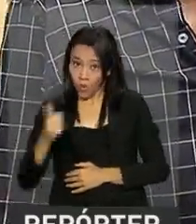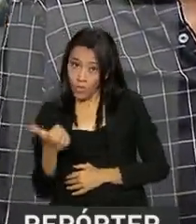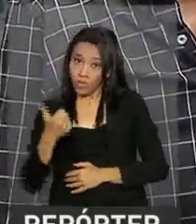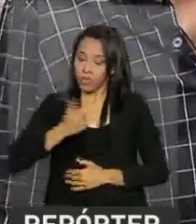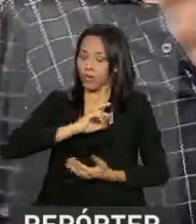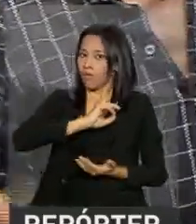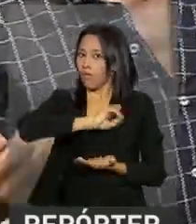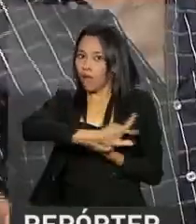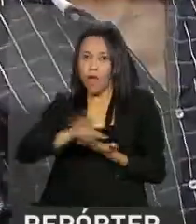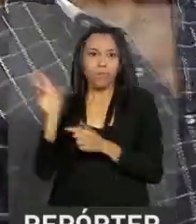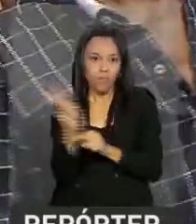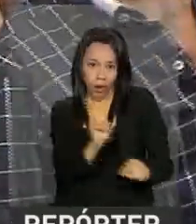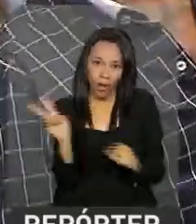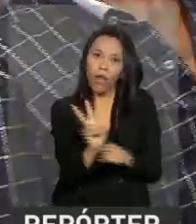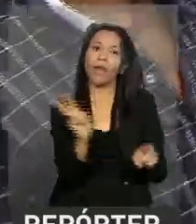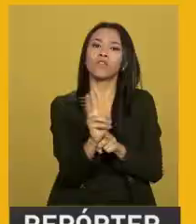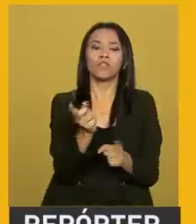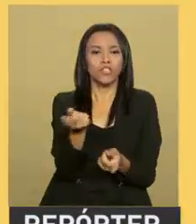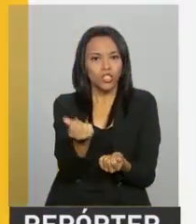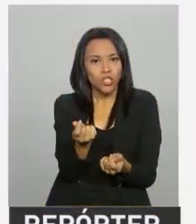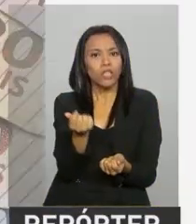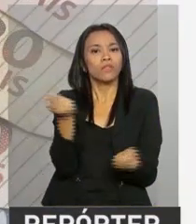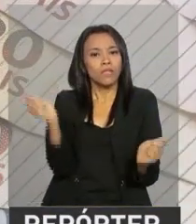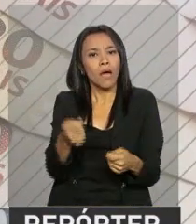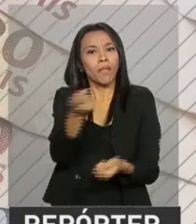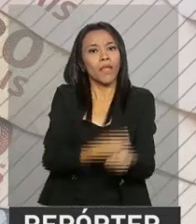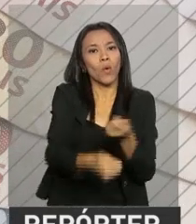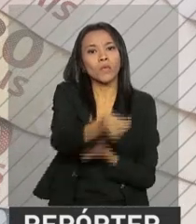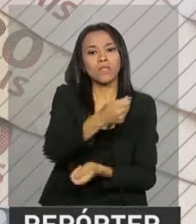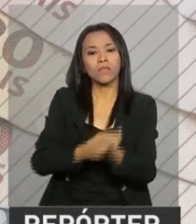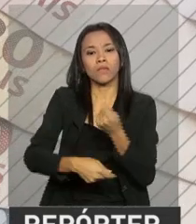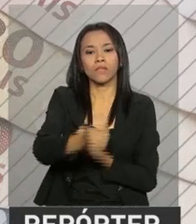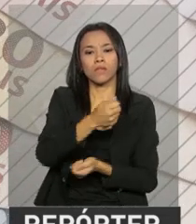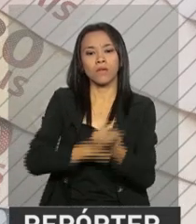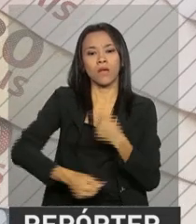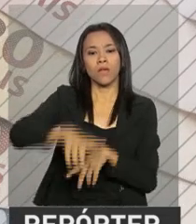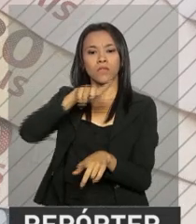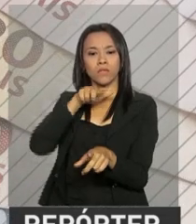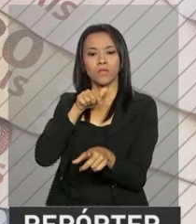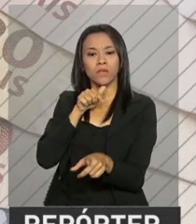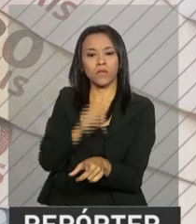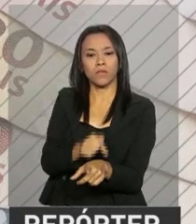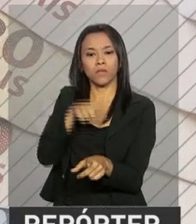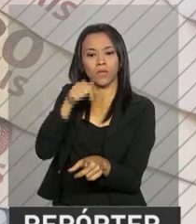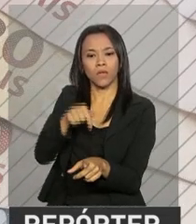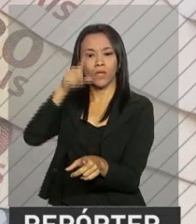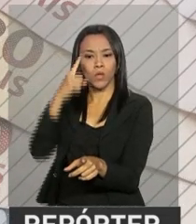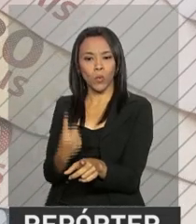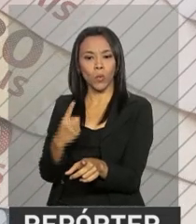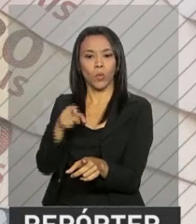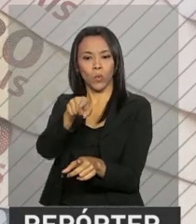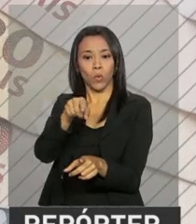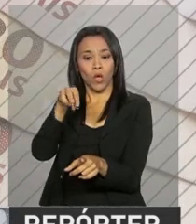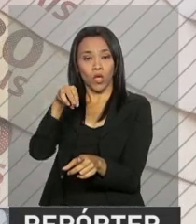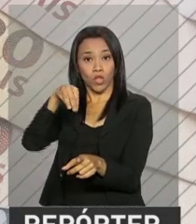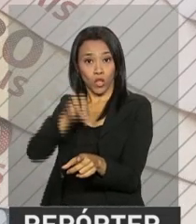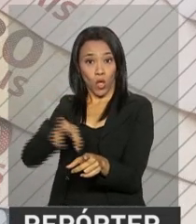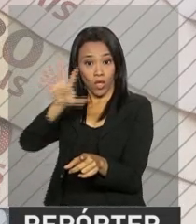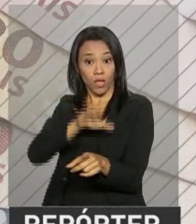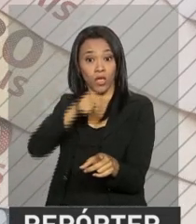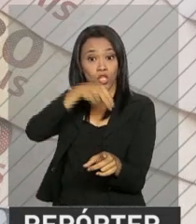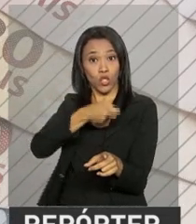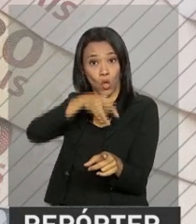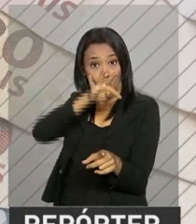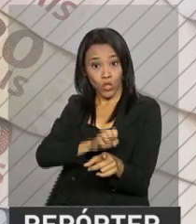de crédito podem ser renegociadas. São 782 mil no Nordeste e 211 mil na região